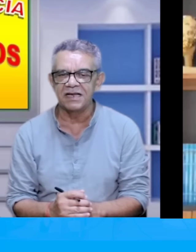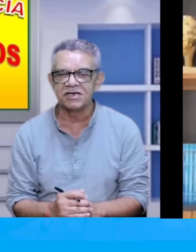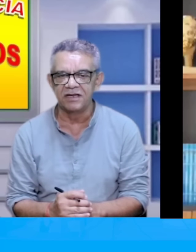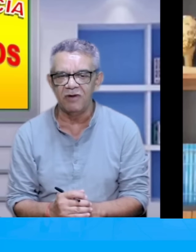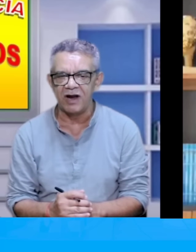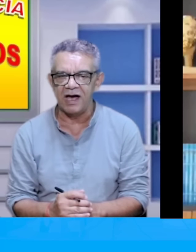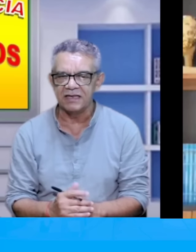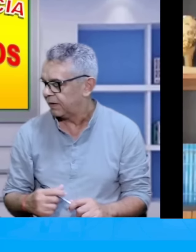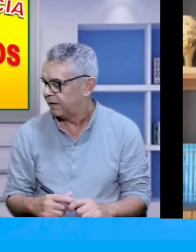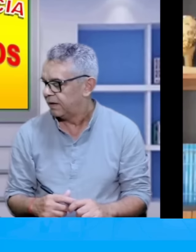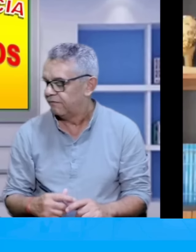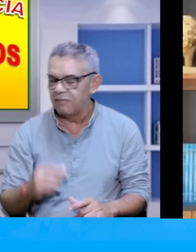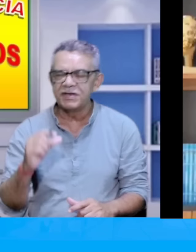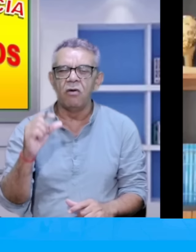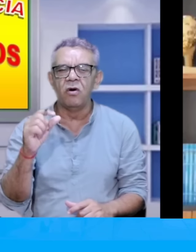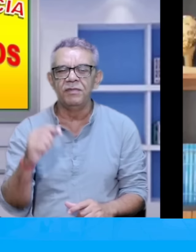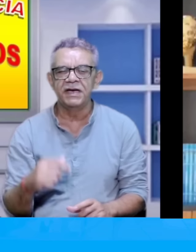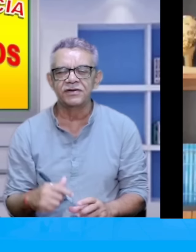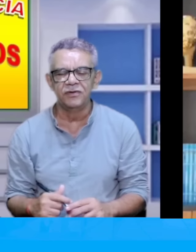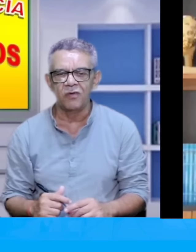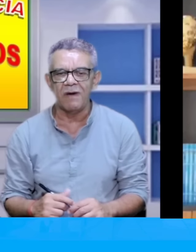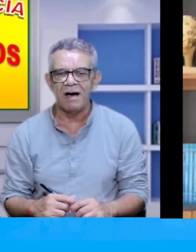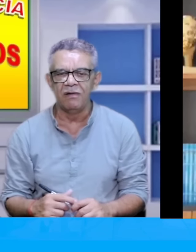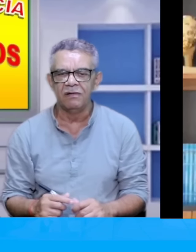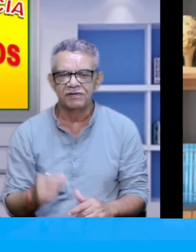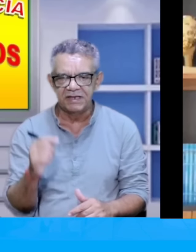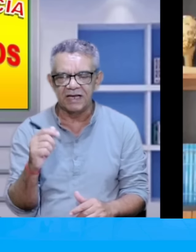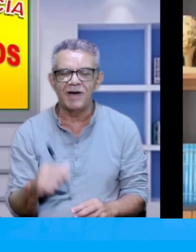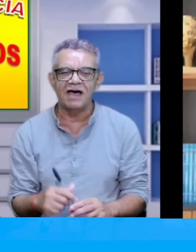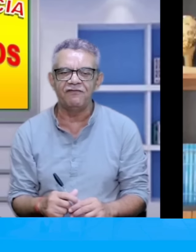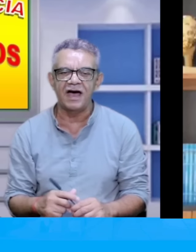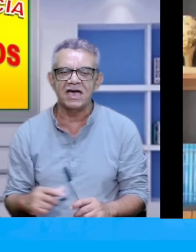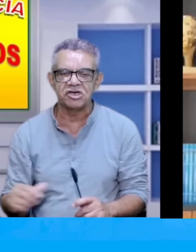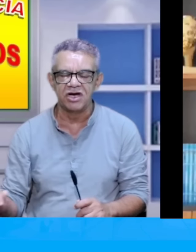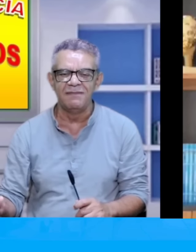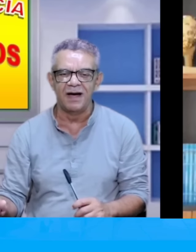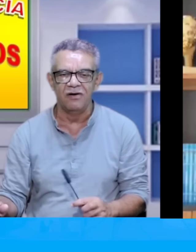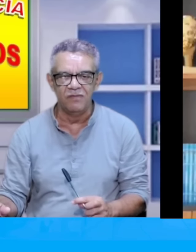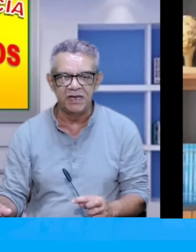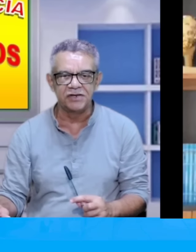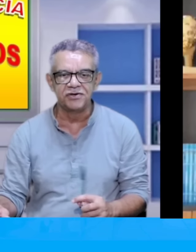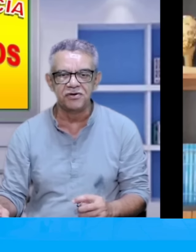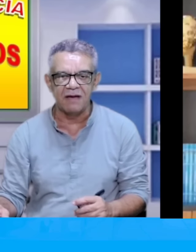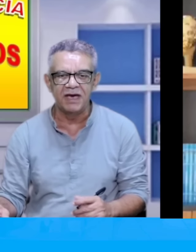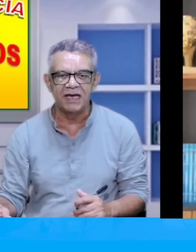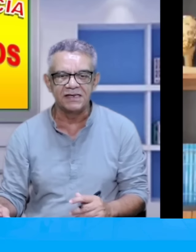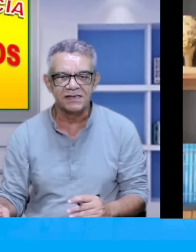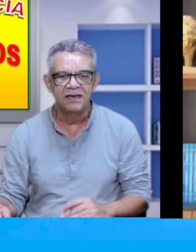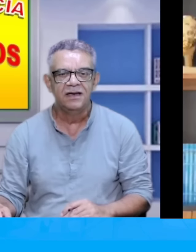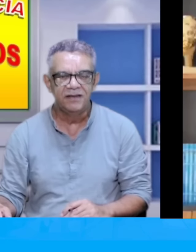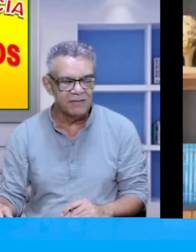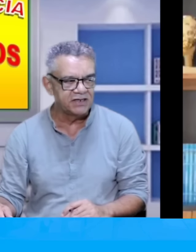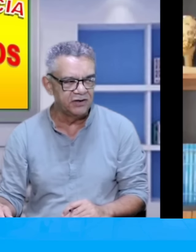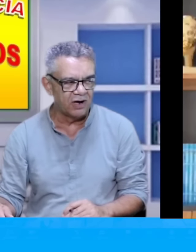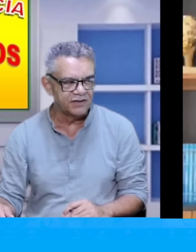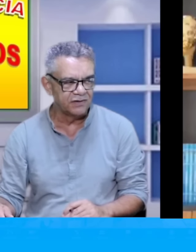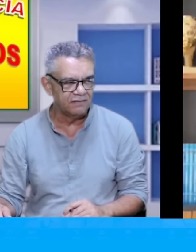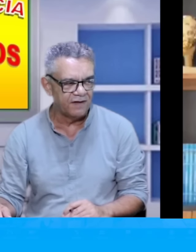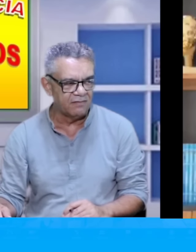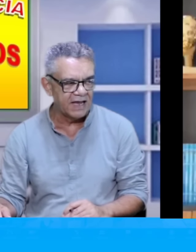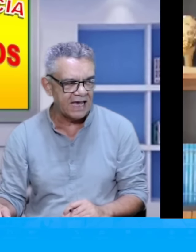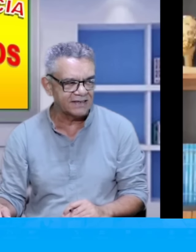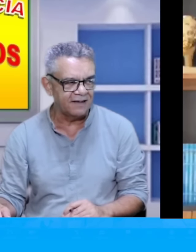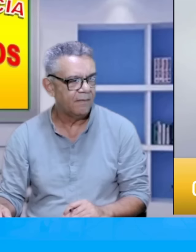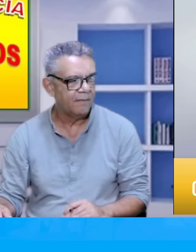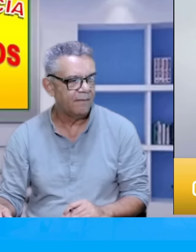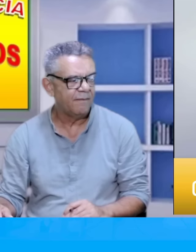ministro Alexandre de Moraes. Vamos a um momento no qual o Silas Malafaia chama o ministro Gilmar Mendes de mentiroso?